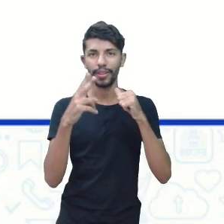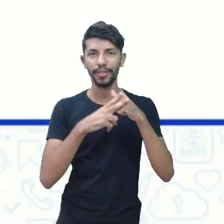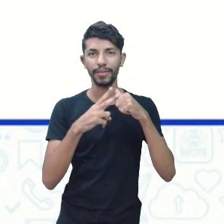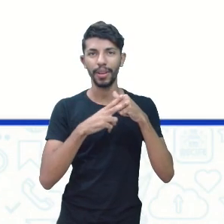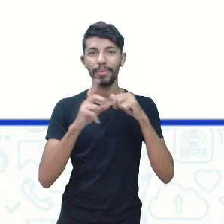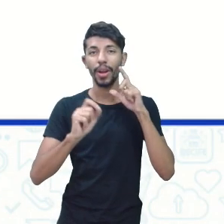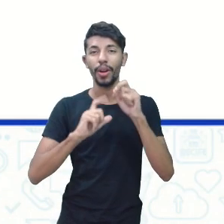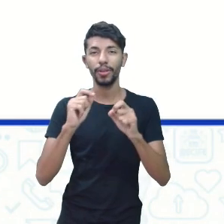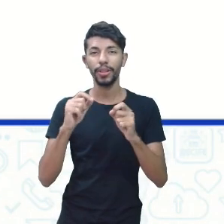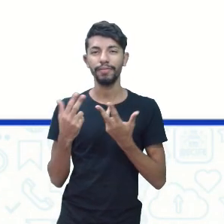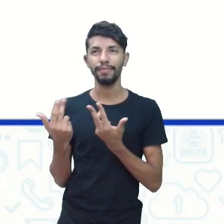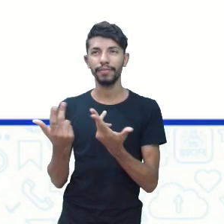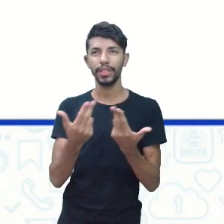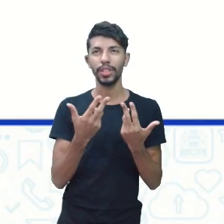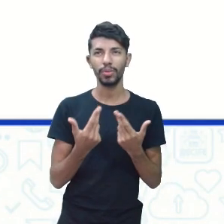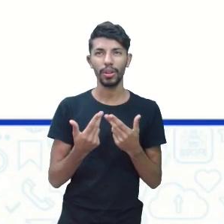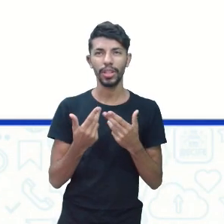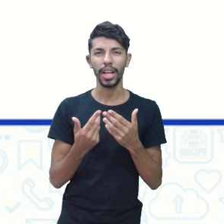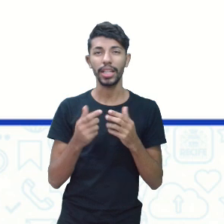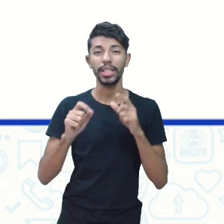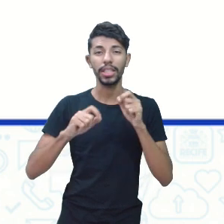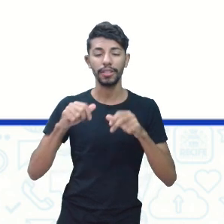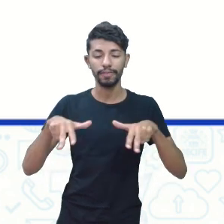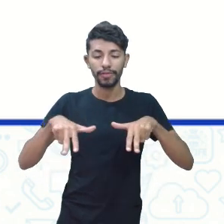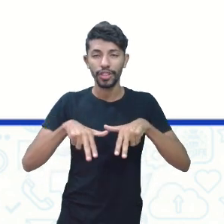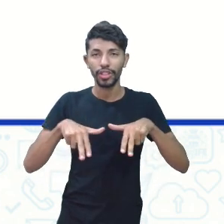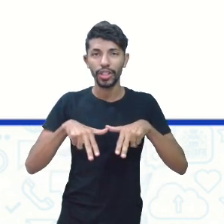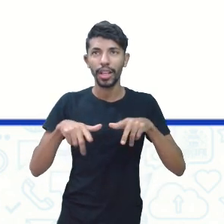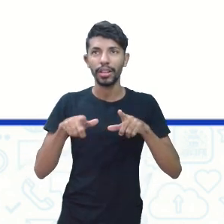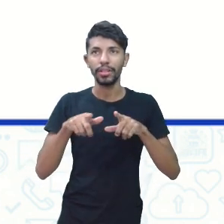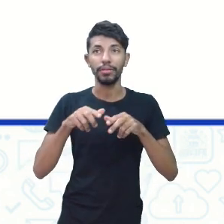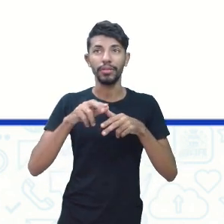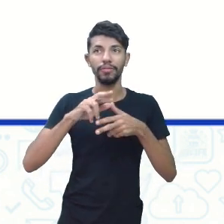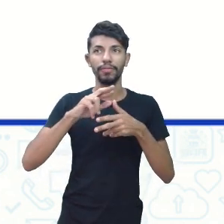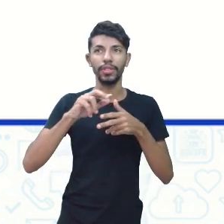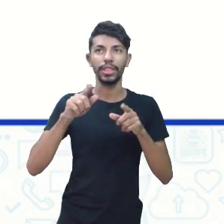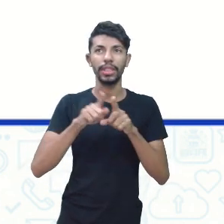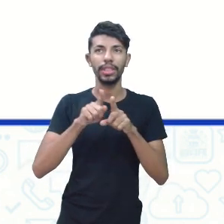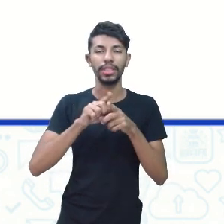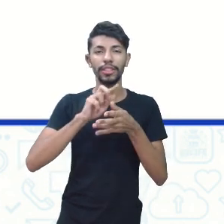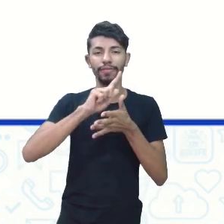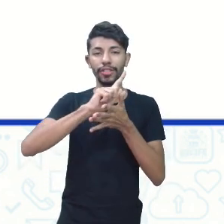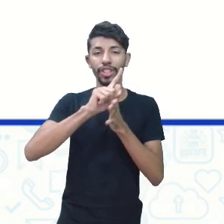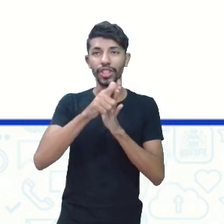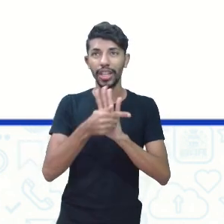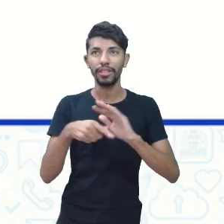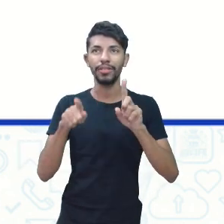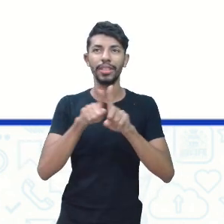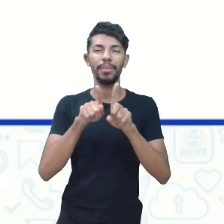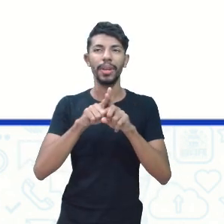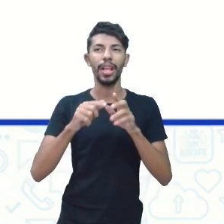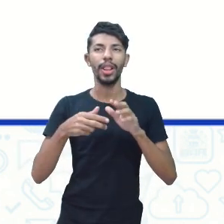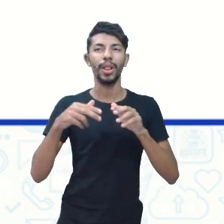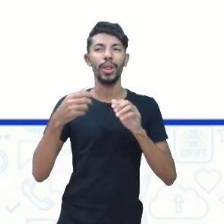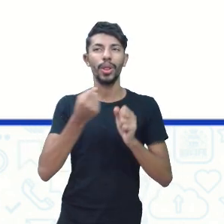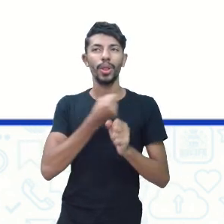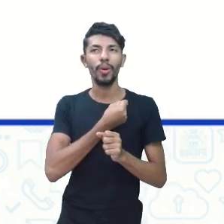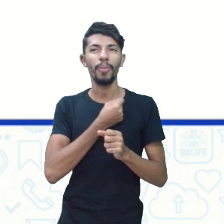é a igualdade de gênero e número entre o substantivo e